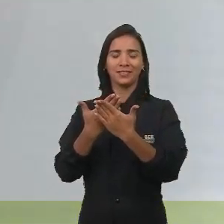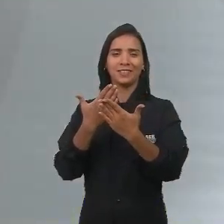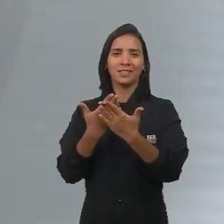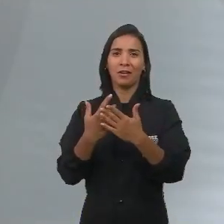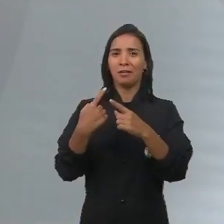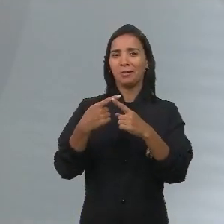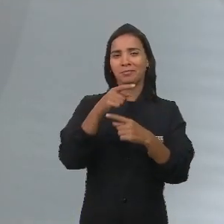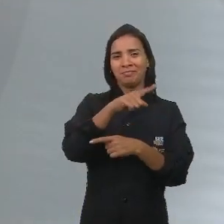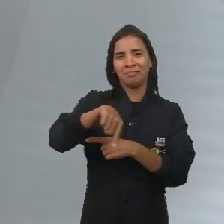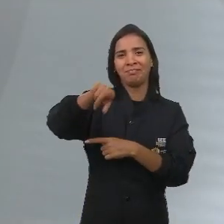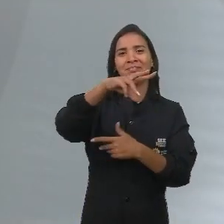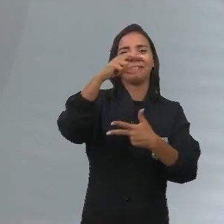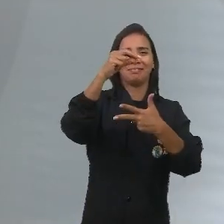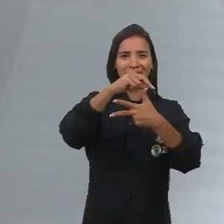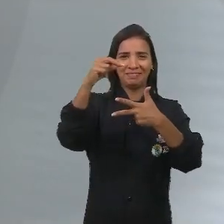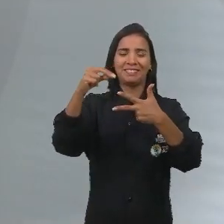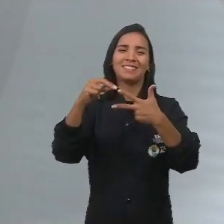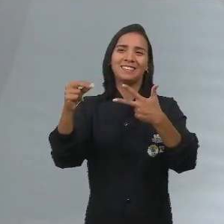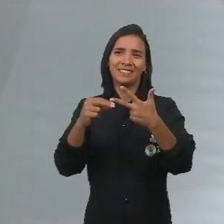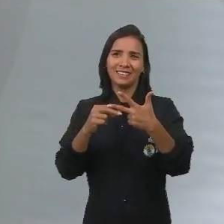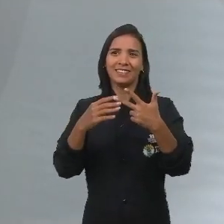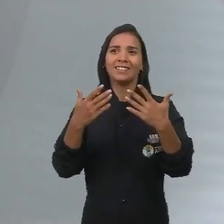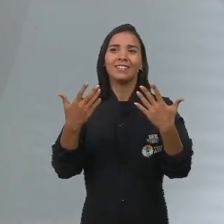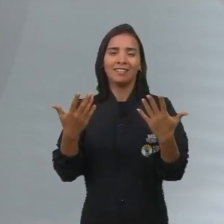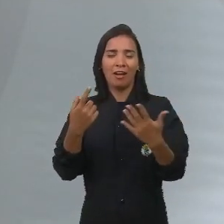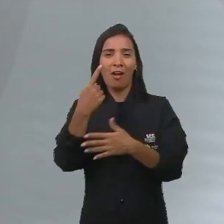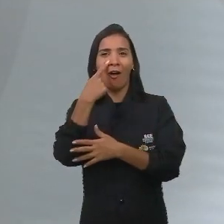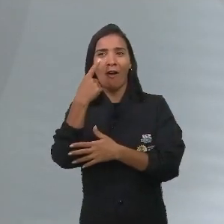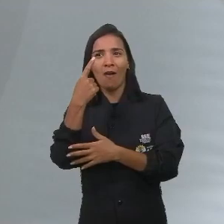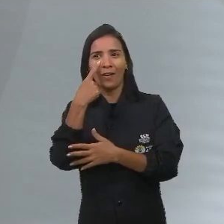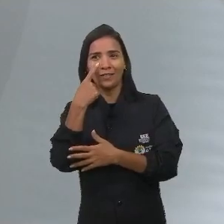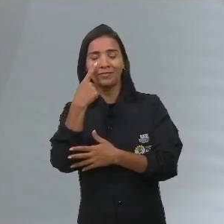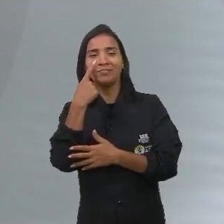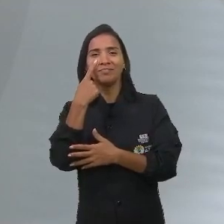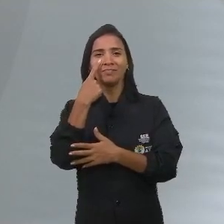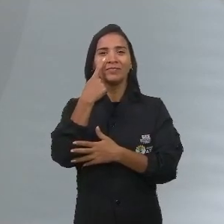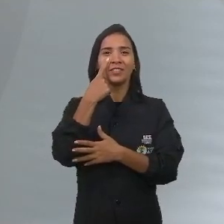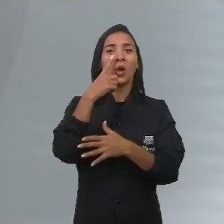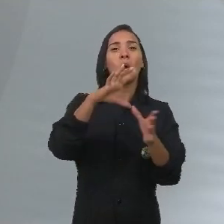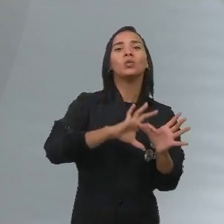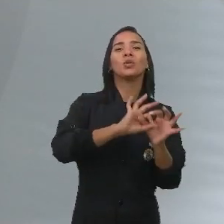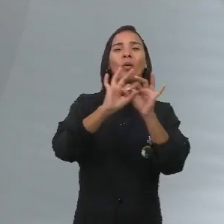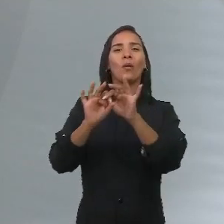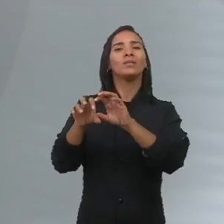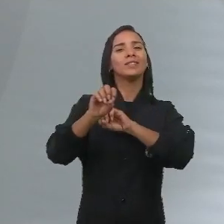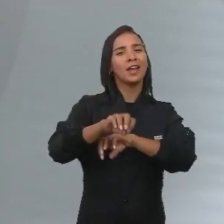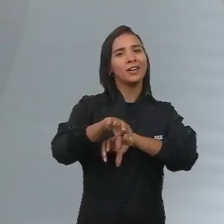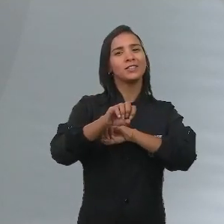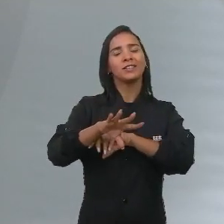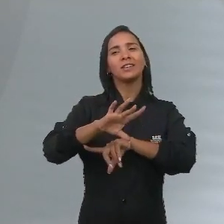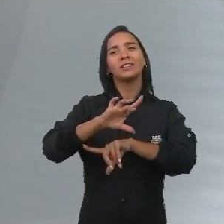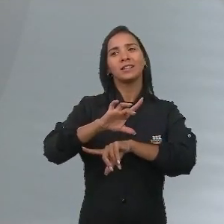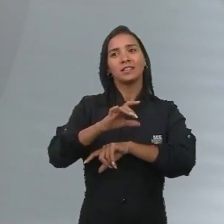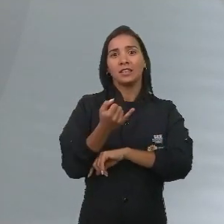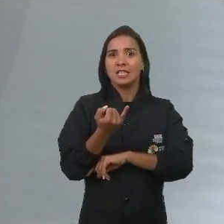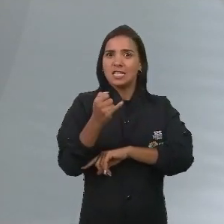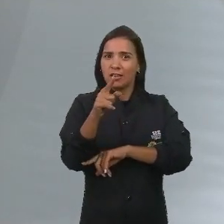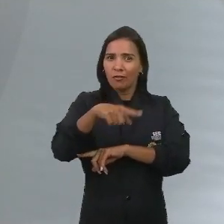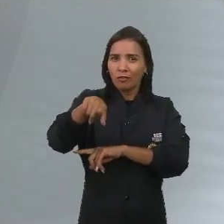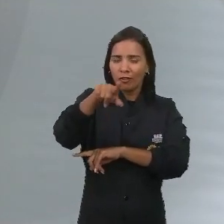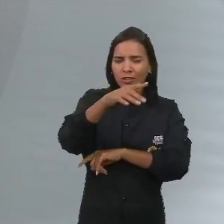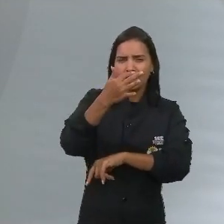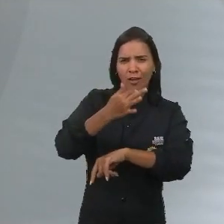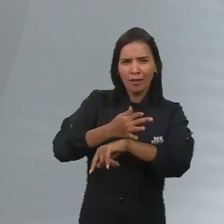S alunos prodígios no aspecto Educacional Provavelmente na aula de Educação Física se você não faltava